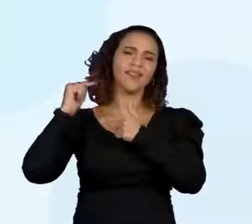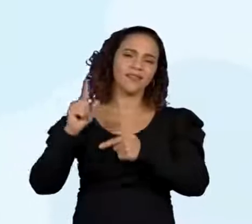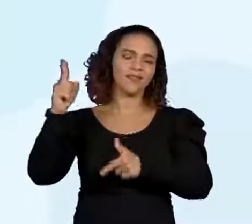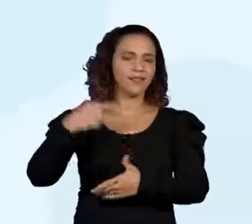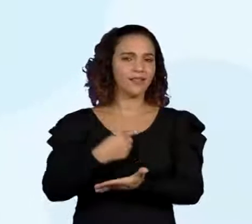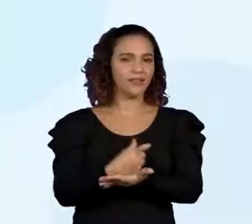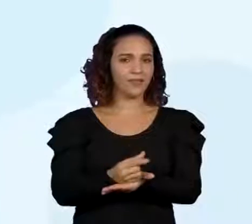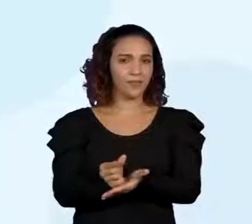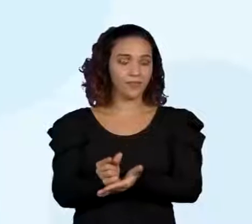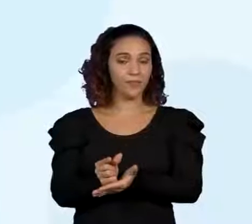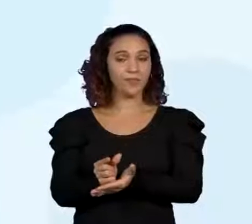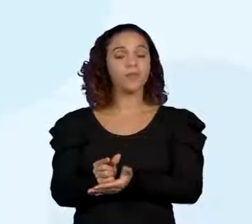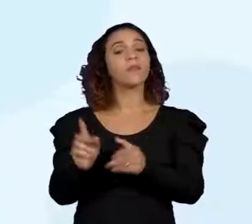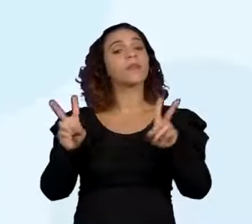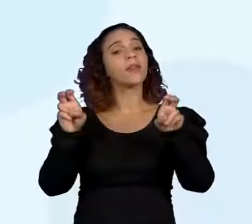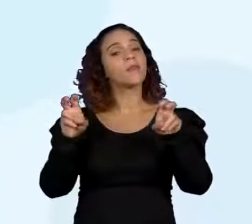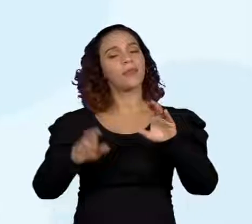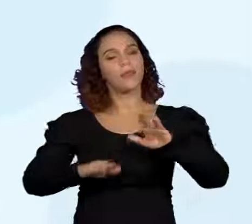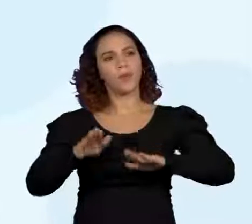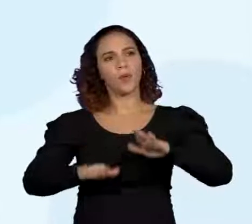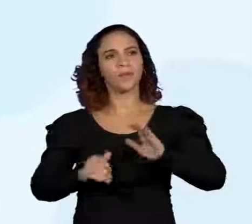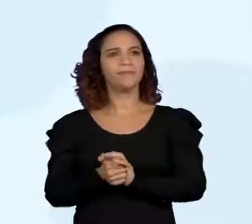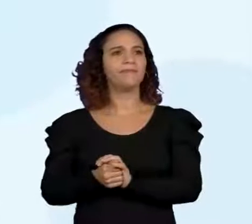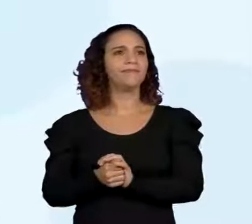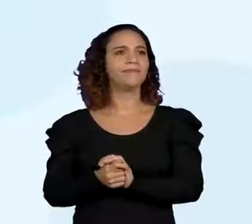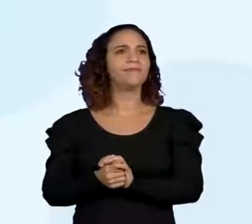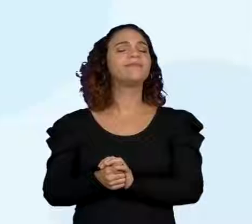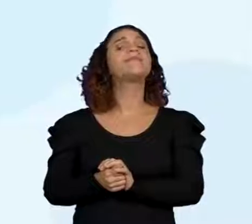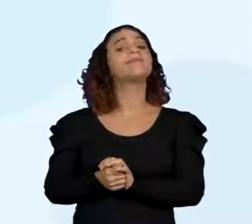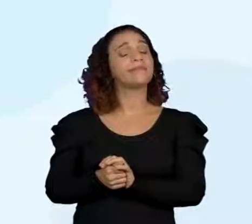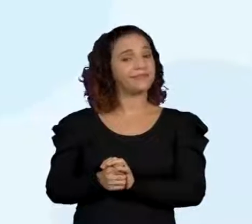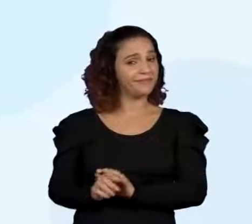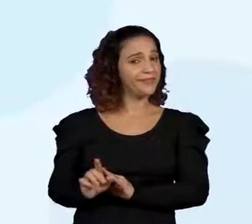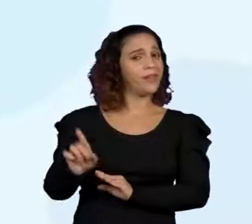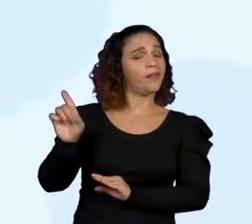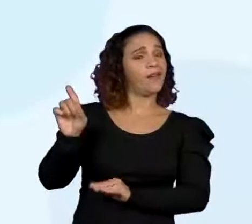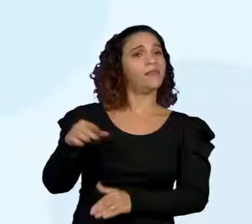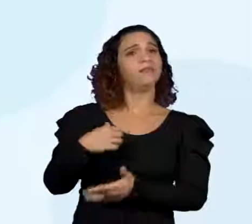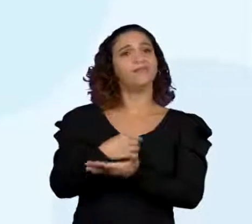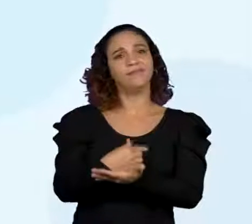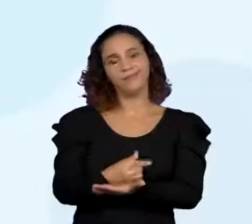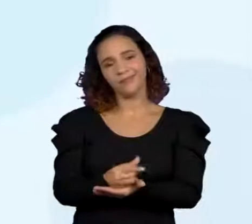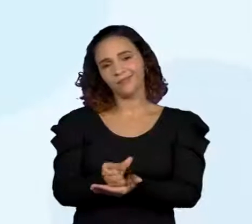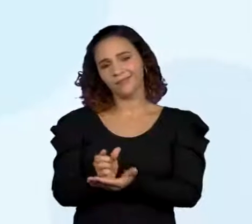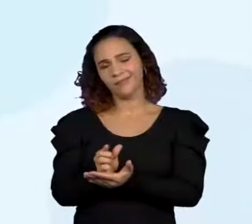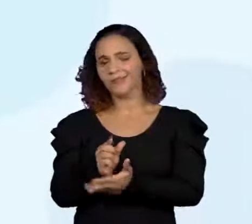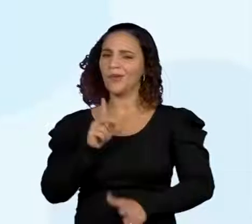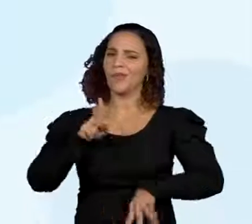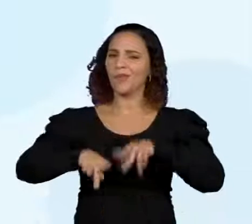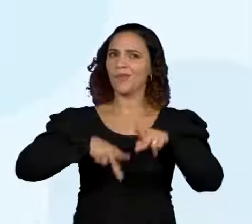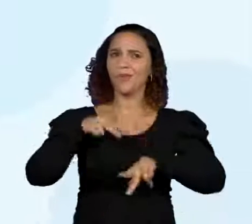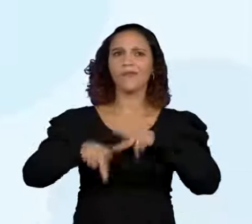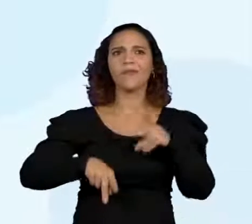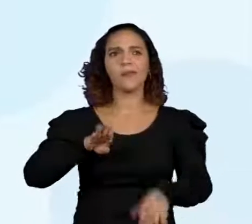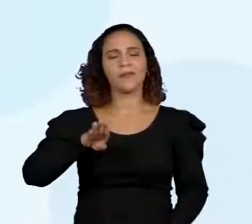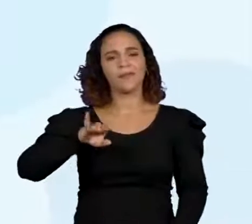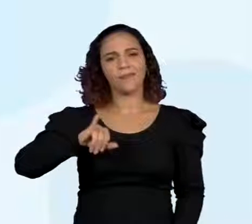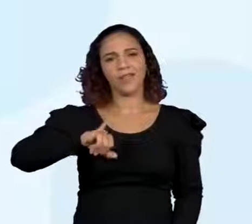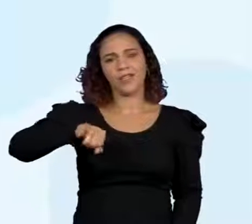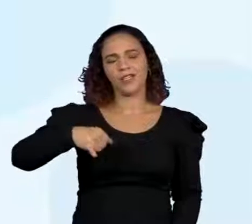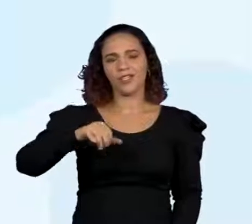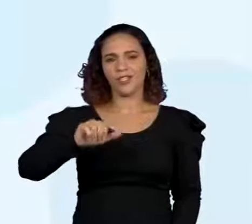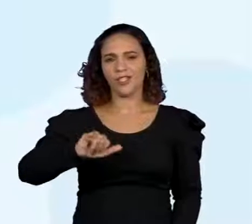Guiné-Bissau, O Tambor. Vem da Guiné-Bissau, dos povos Bijajós,